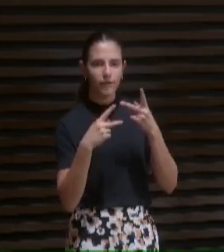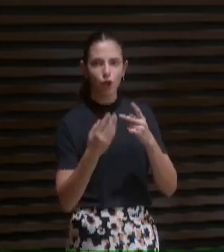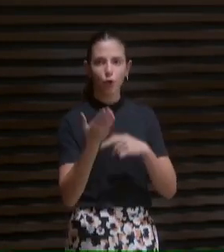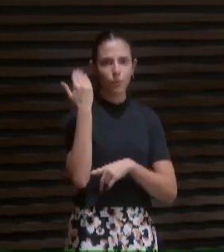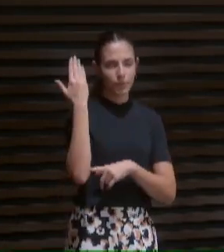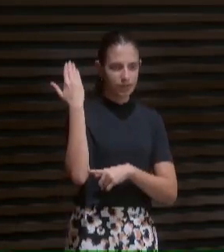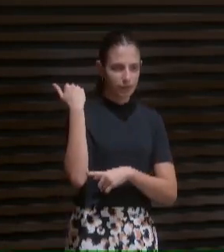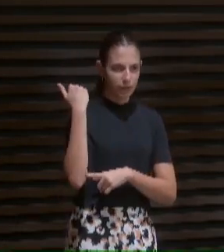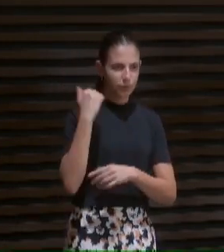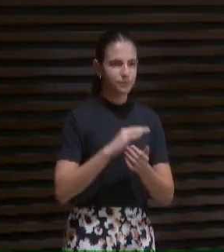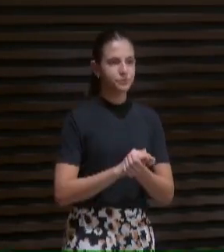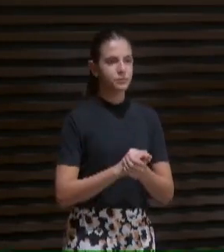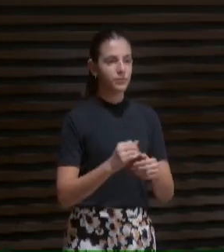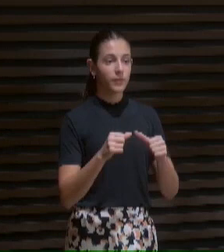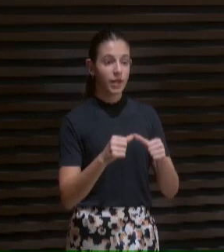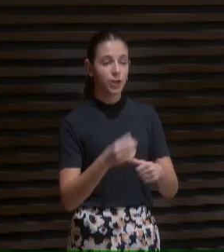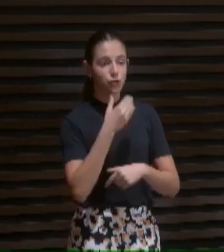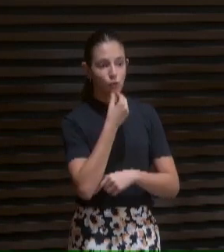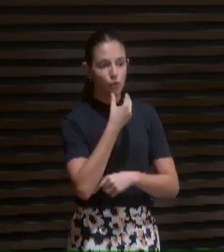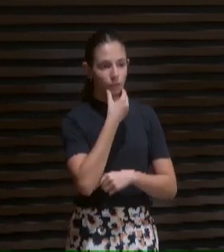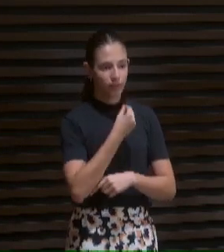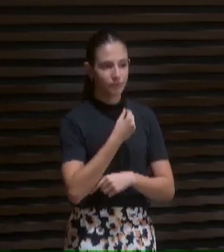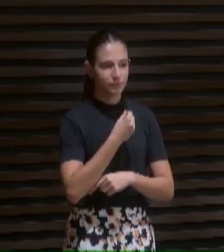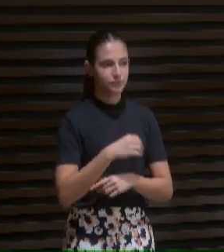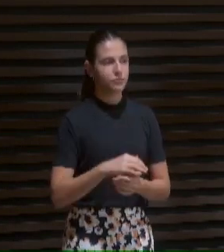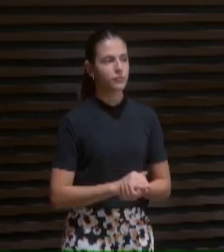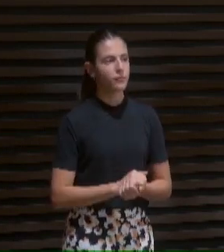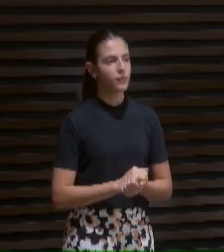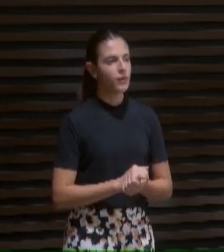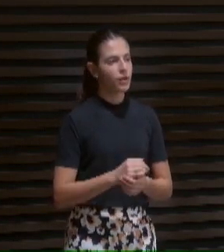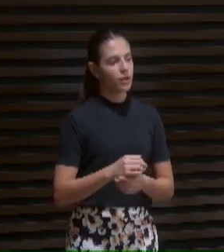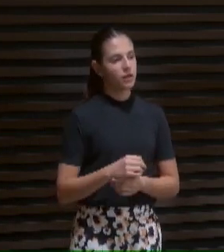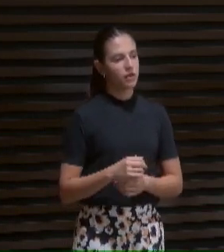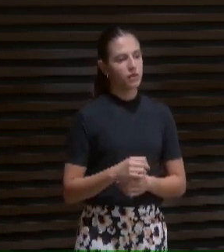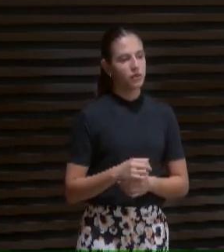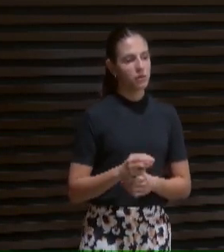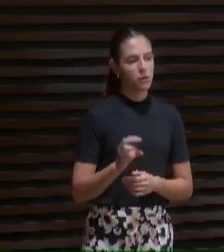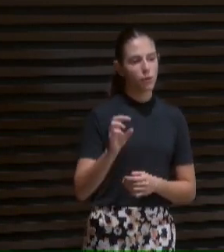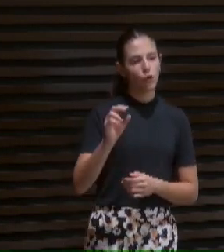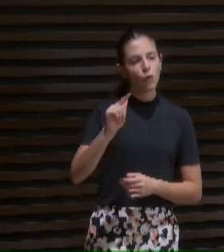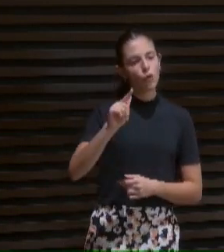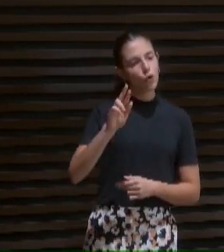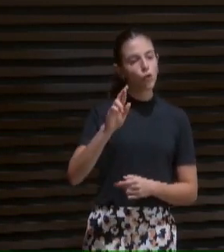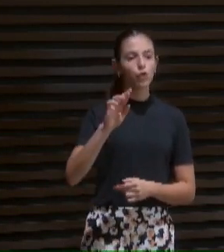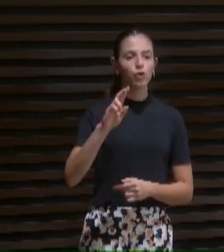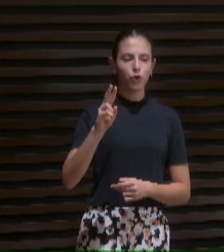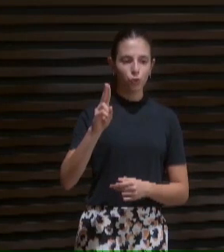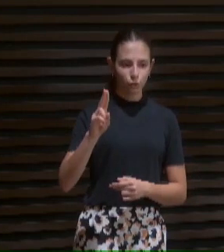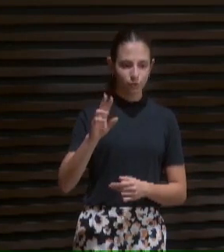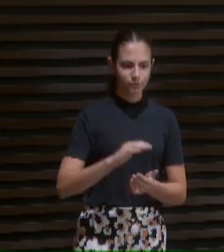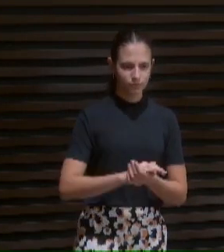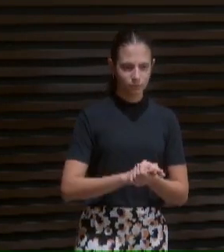O Hermes Trismegisto era um guru, um místico hermético. Hermes, daí